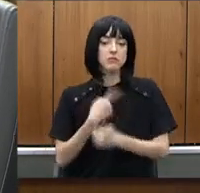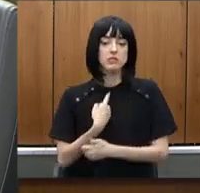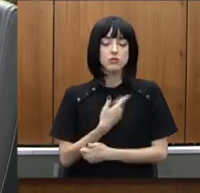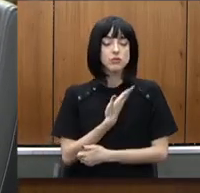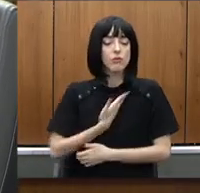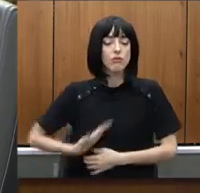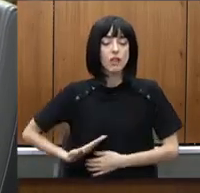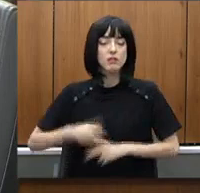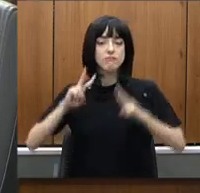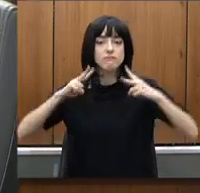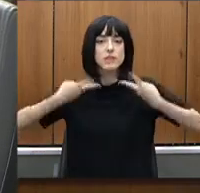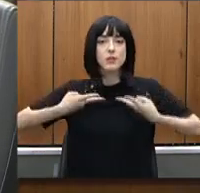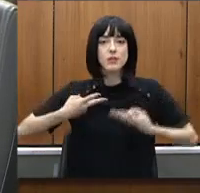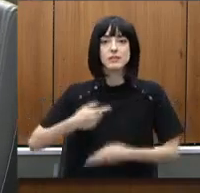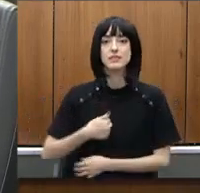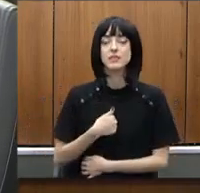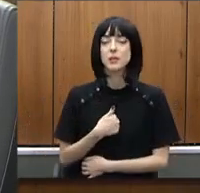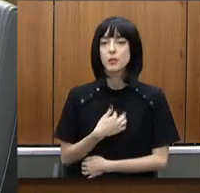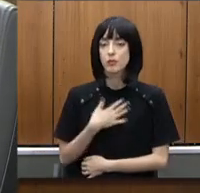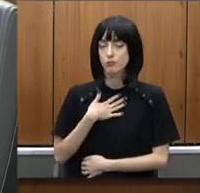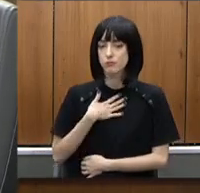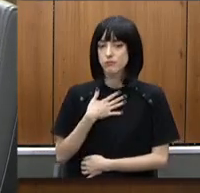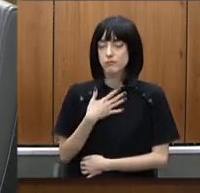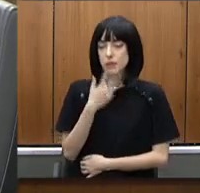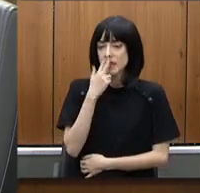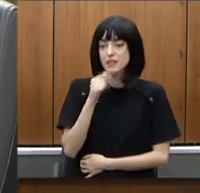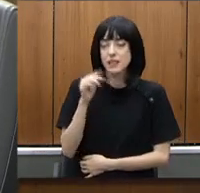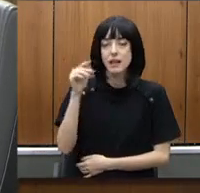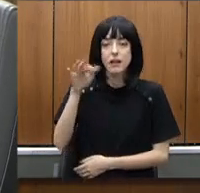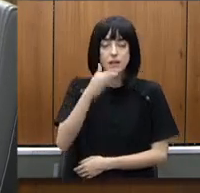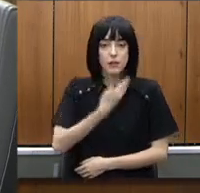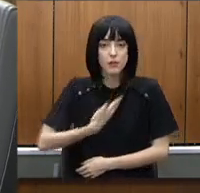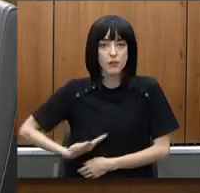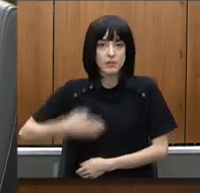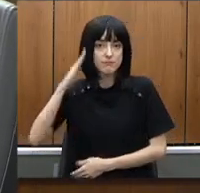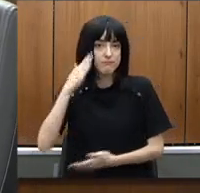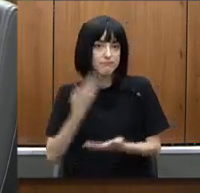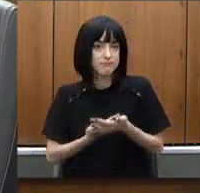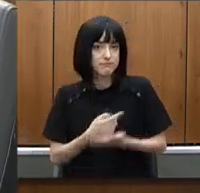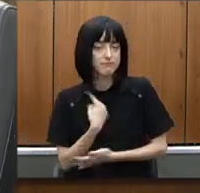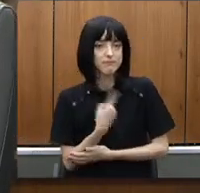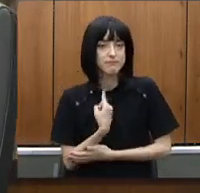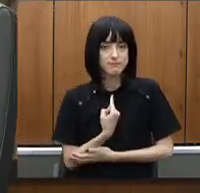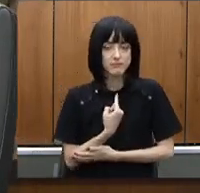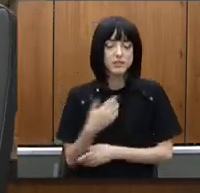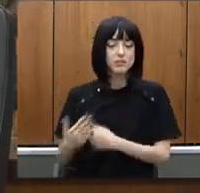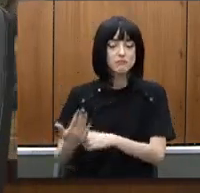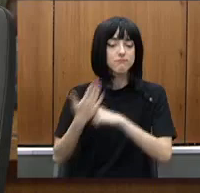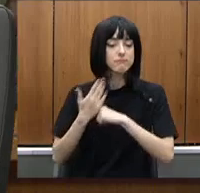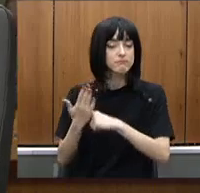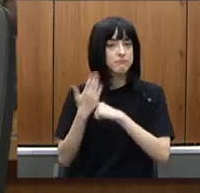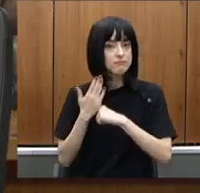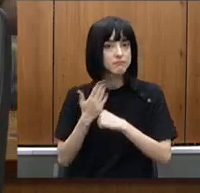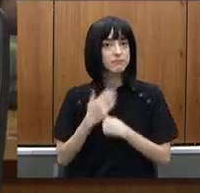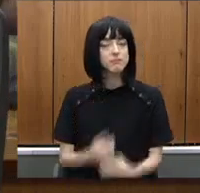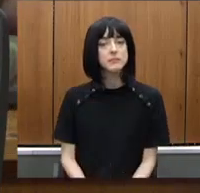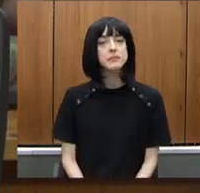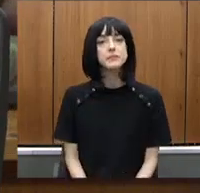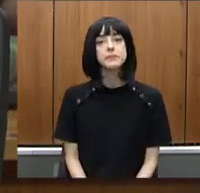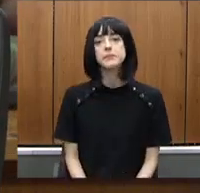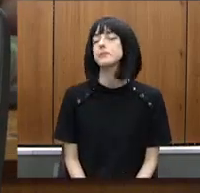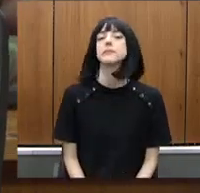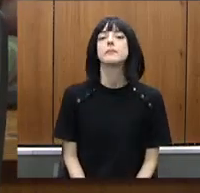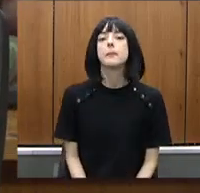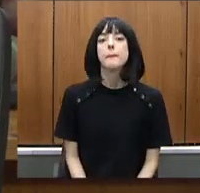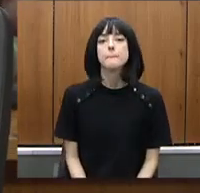e eu agradeço aos senhores aqui também que nos está nos ajudando então nós estamos garantido pela nossa invasão e isso que você falou é verdade eu tenho